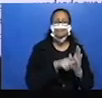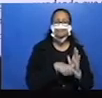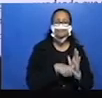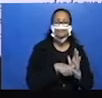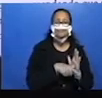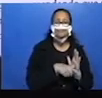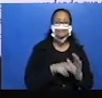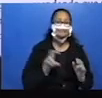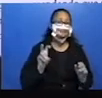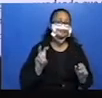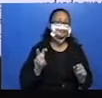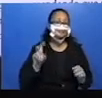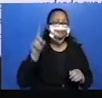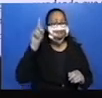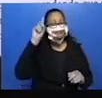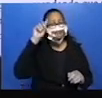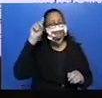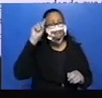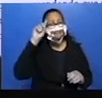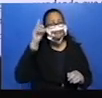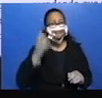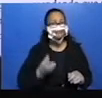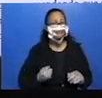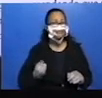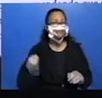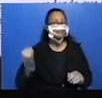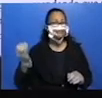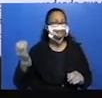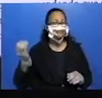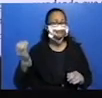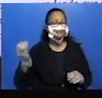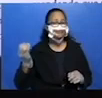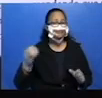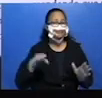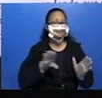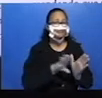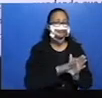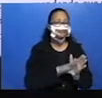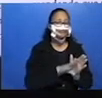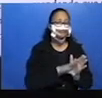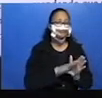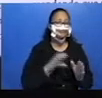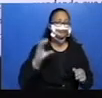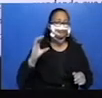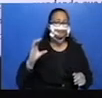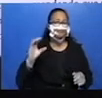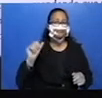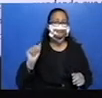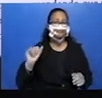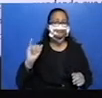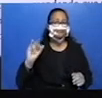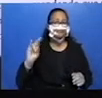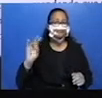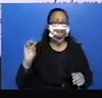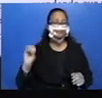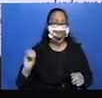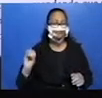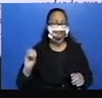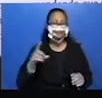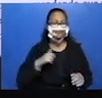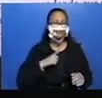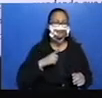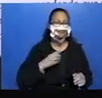5 dias num cruzeiro horrível, chegamos ao Cairo. estava programada uma excursão do